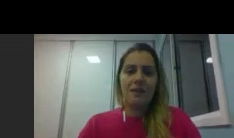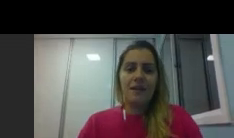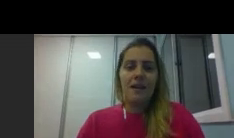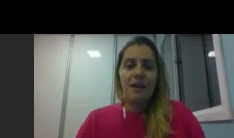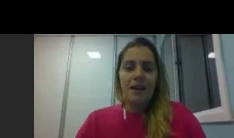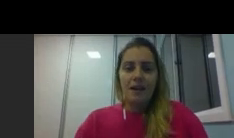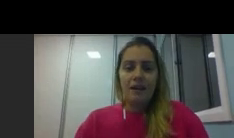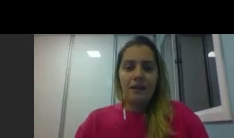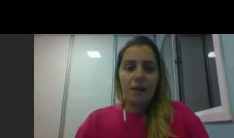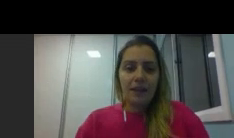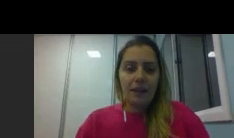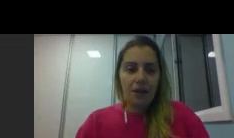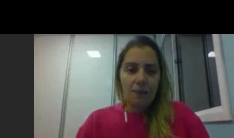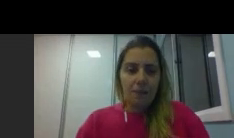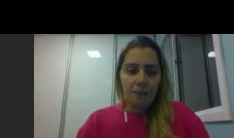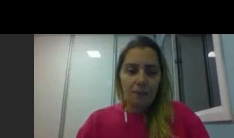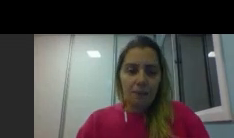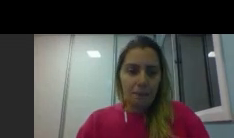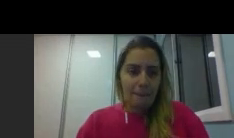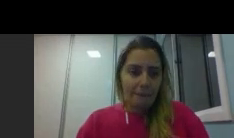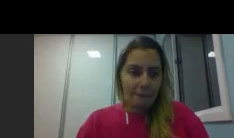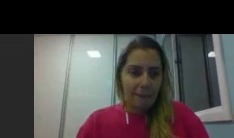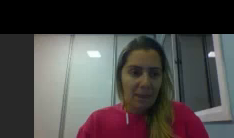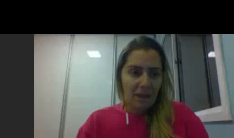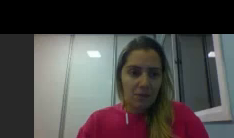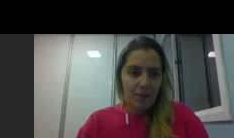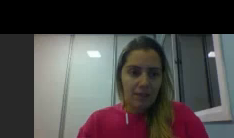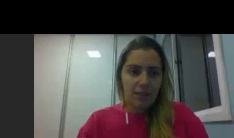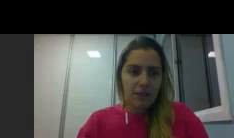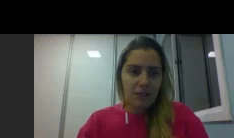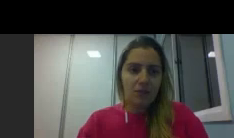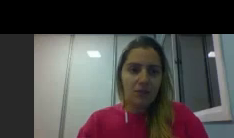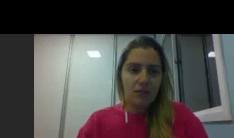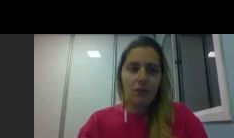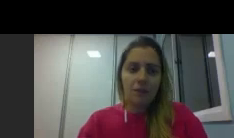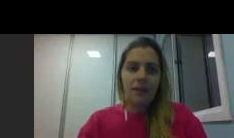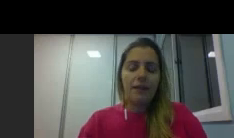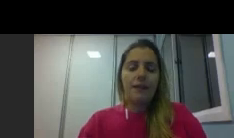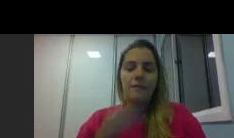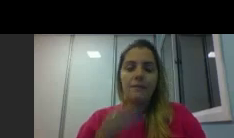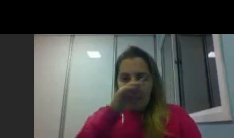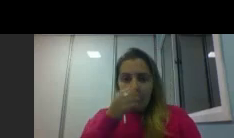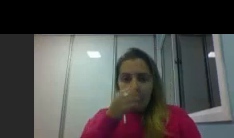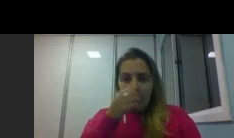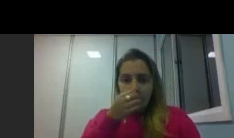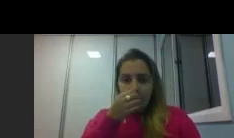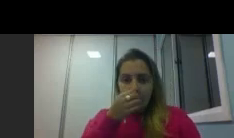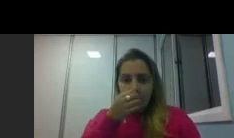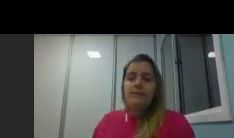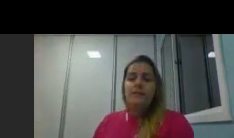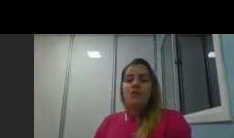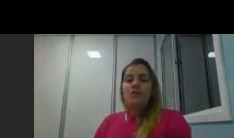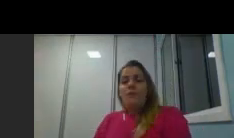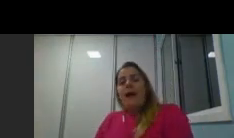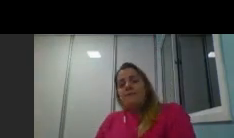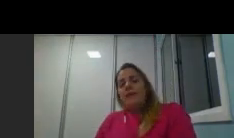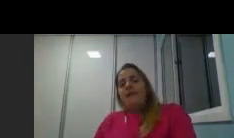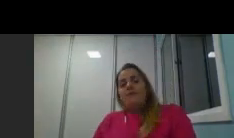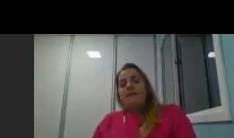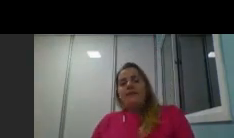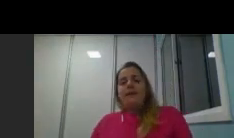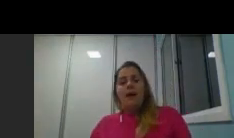Desculpa, gente. Então, aqui, ó, eu espero que vocês estejam conseguindo compreender. Indivíduos que é sangue